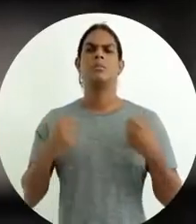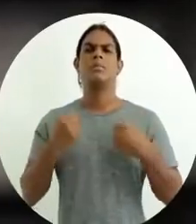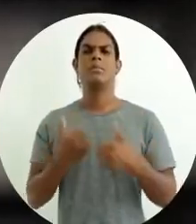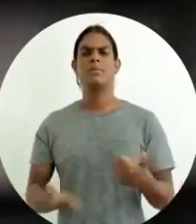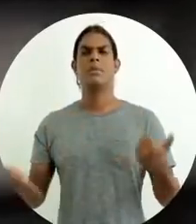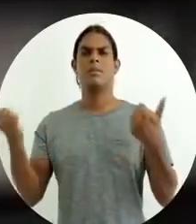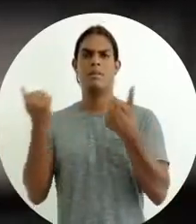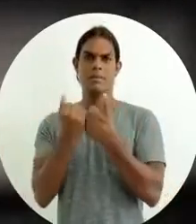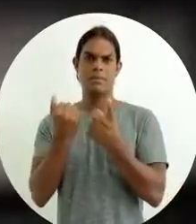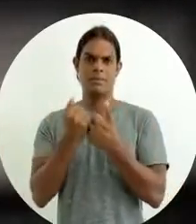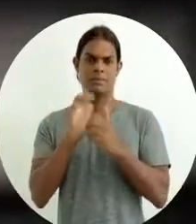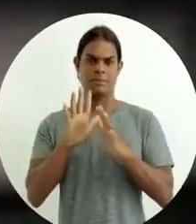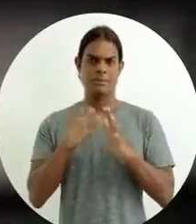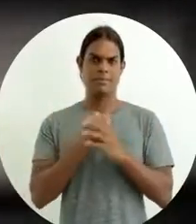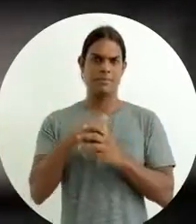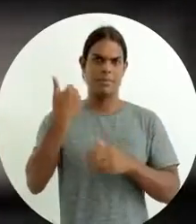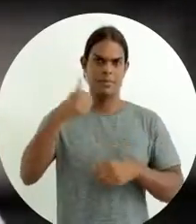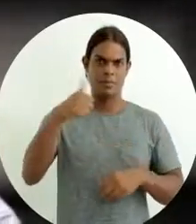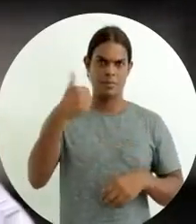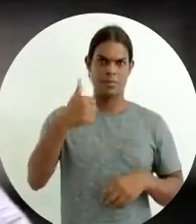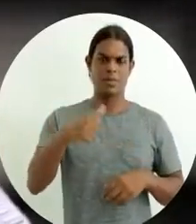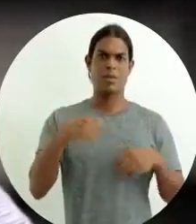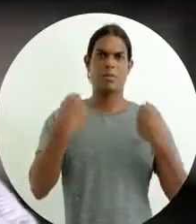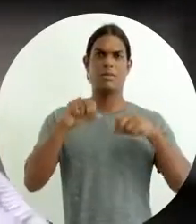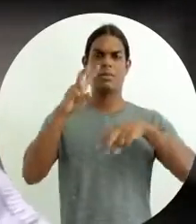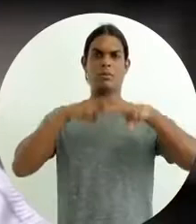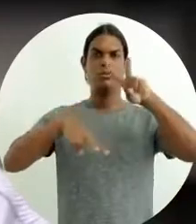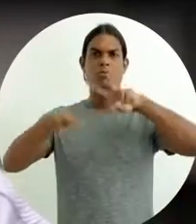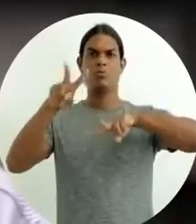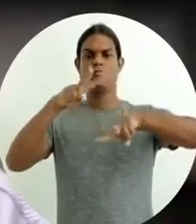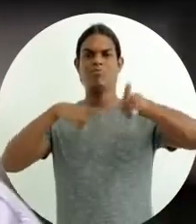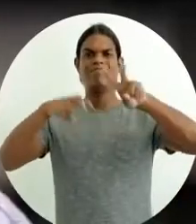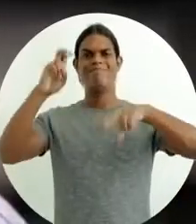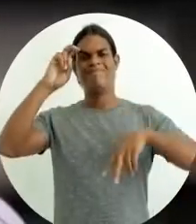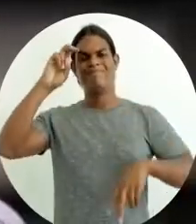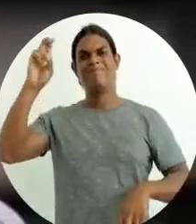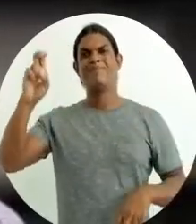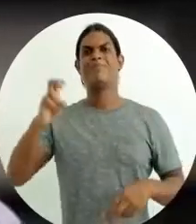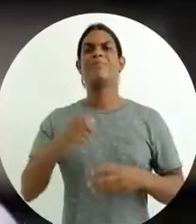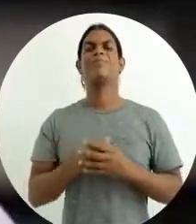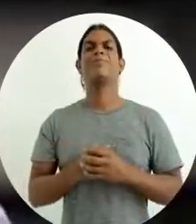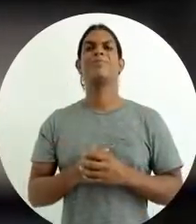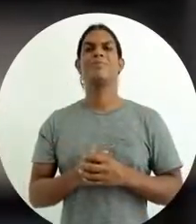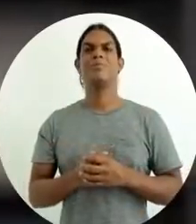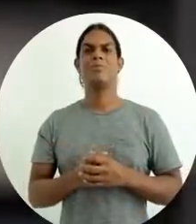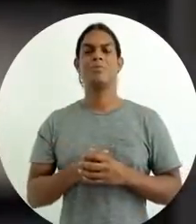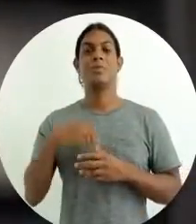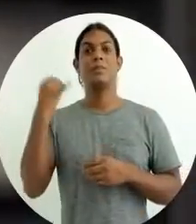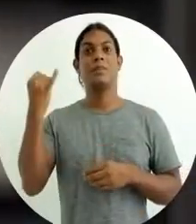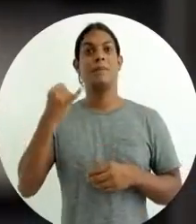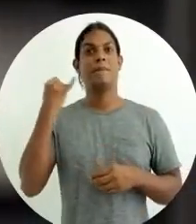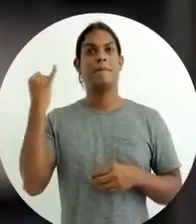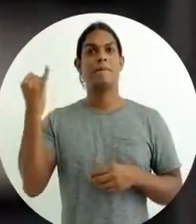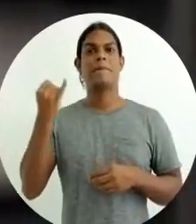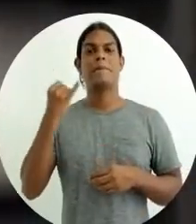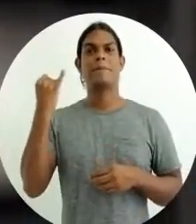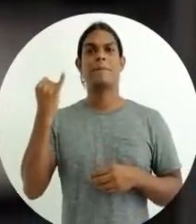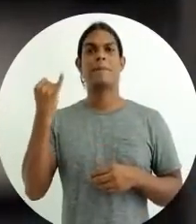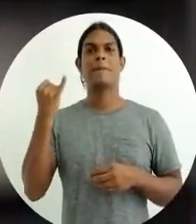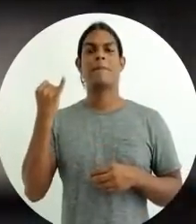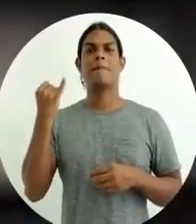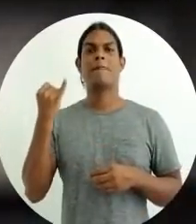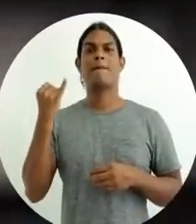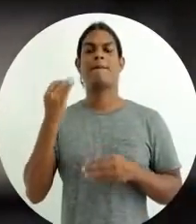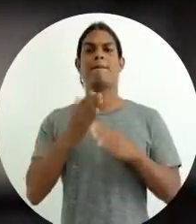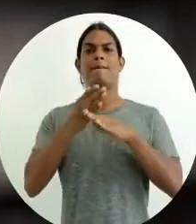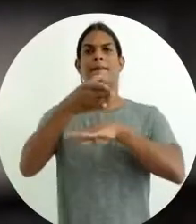processo de adaptação. Primeiro, ele deve observar a cultura. Claro, é importante que